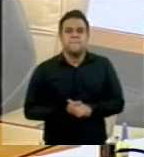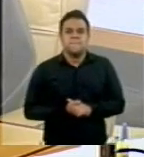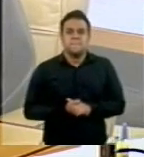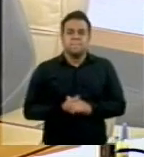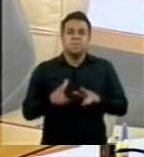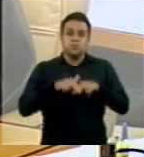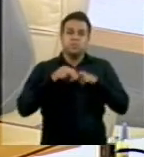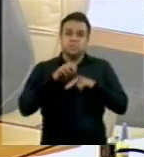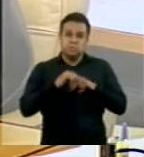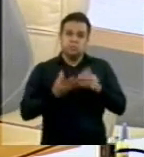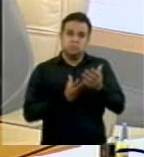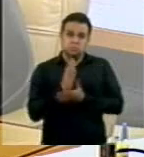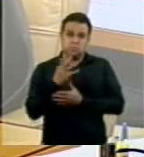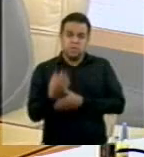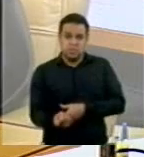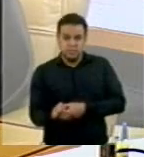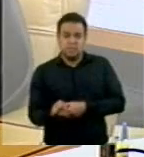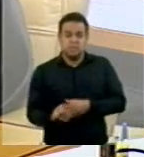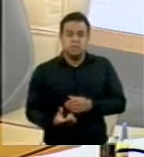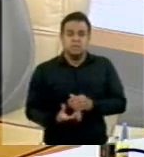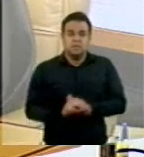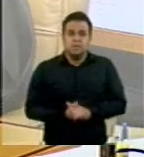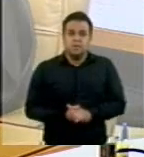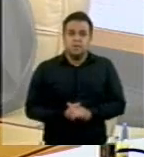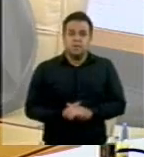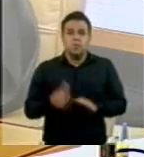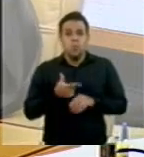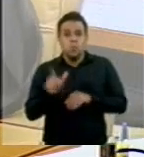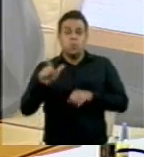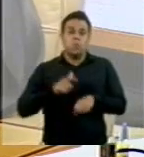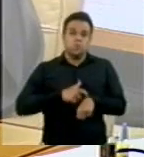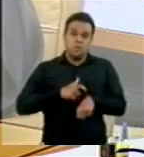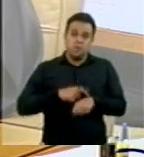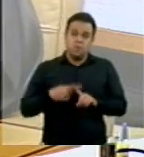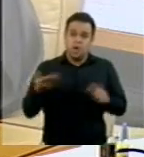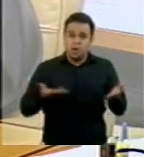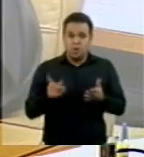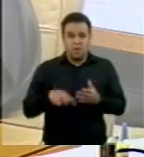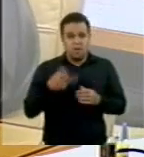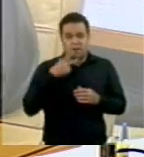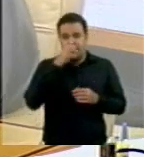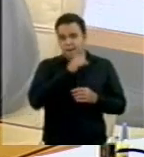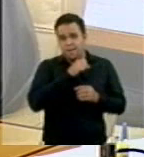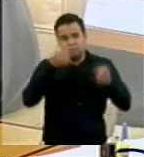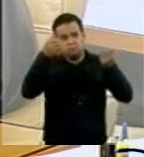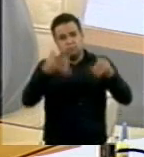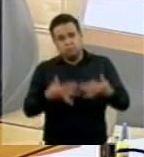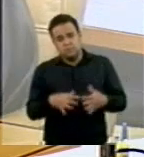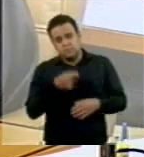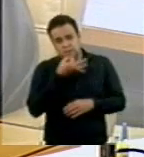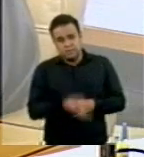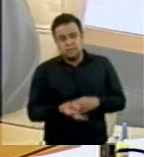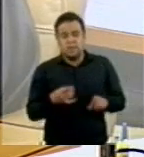adotada esta premissa em momento outro, que aqui apenas cito de passagem, também poderia